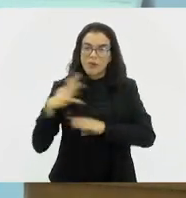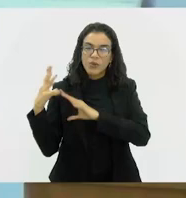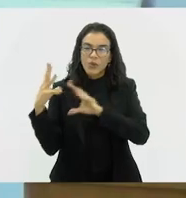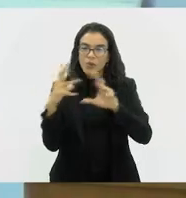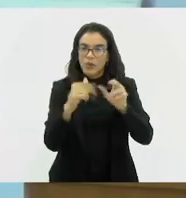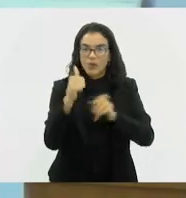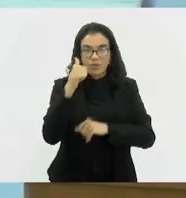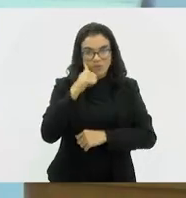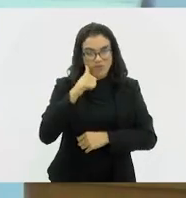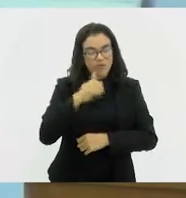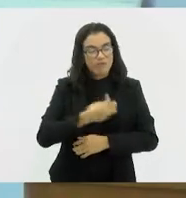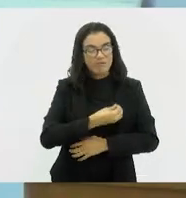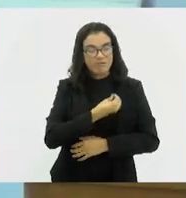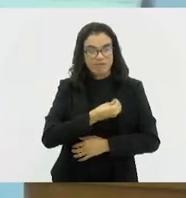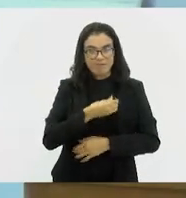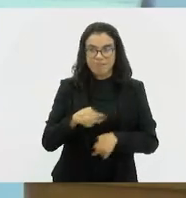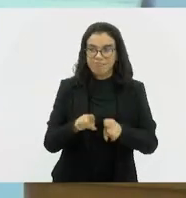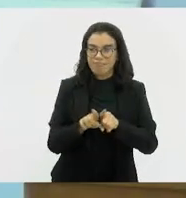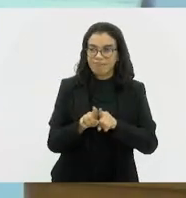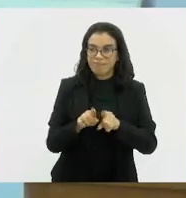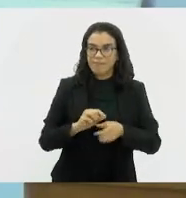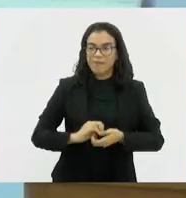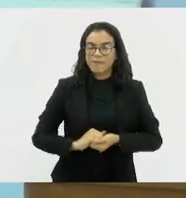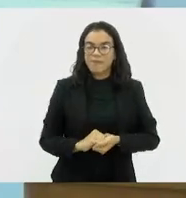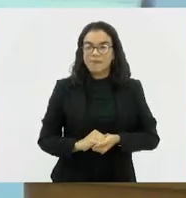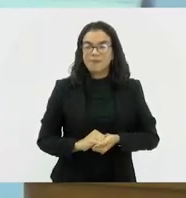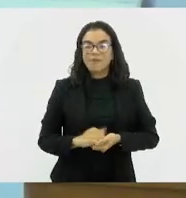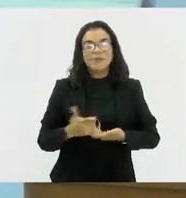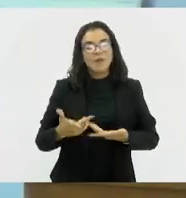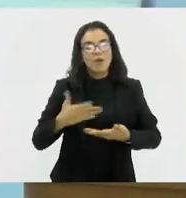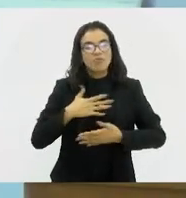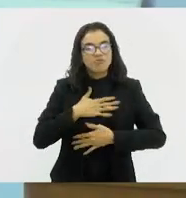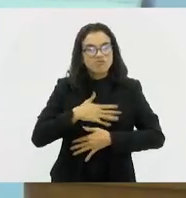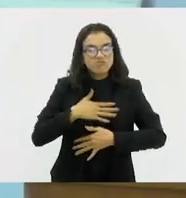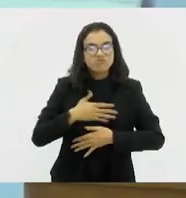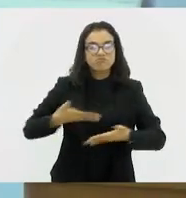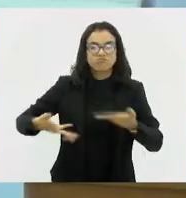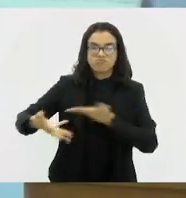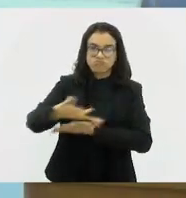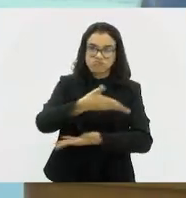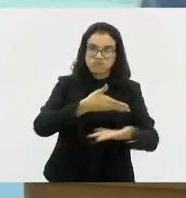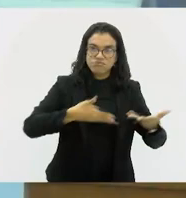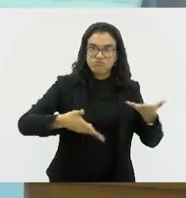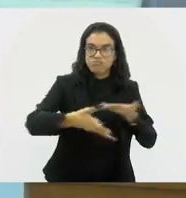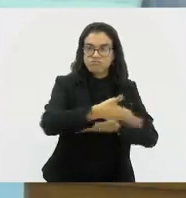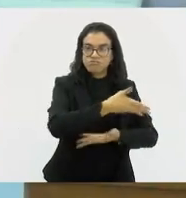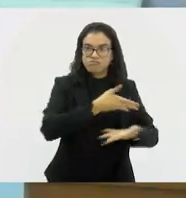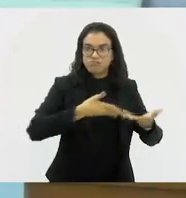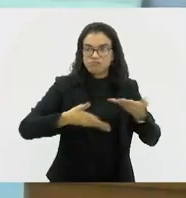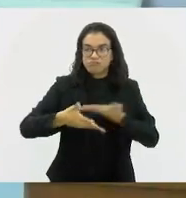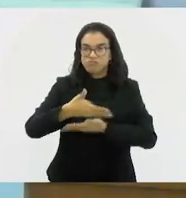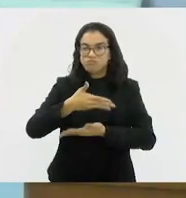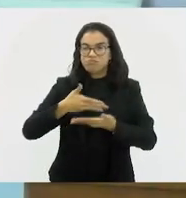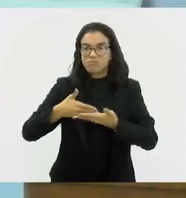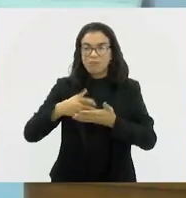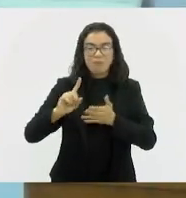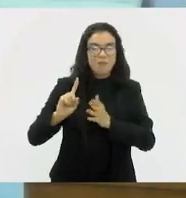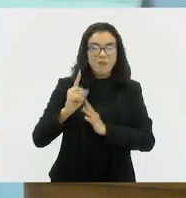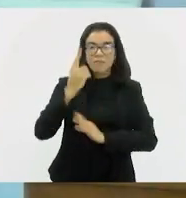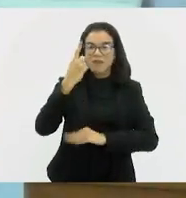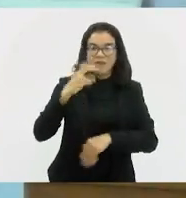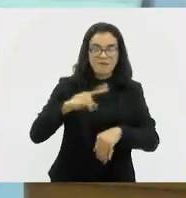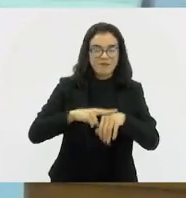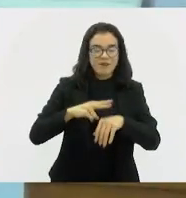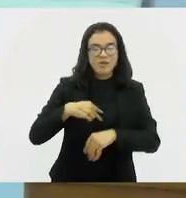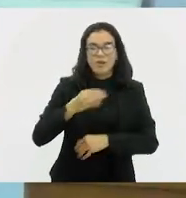podendo aqui estar compartilhando, desde quando tive a oportunidade